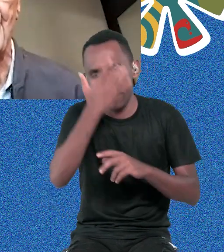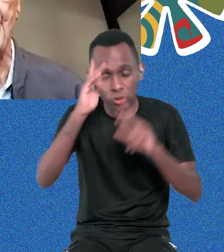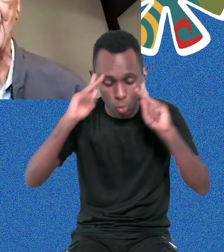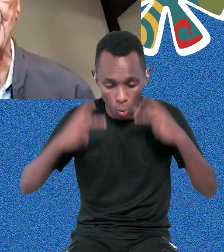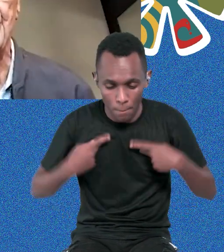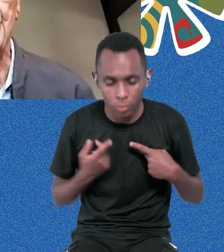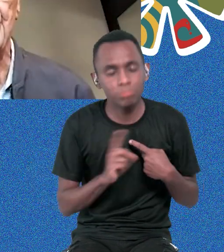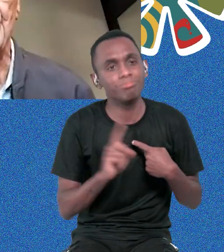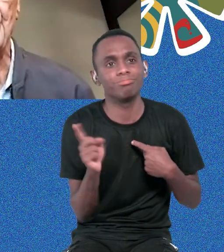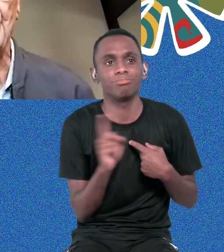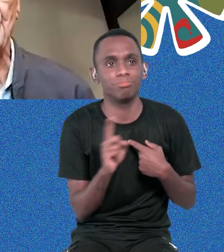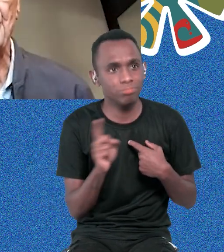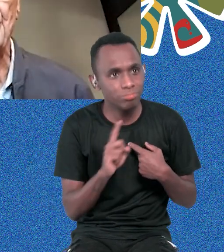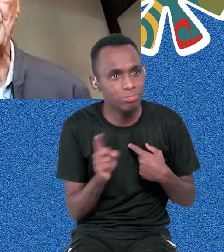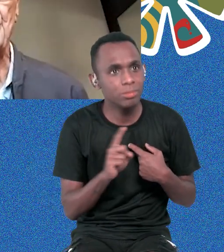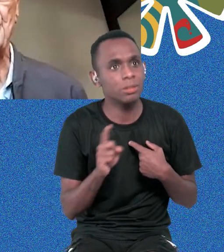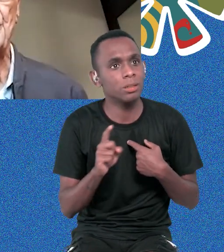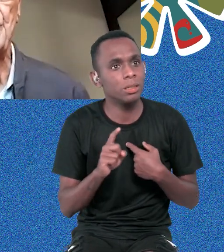humano, enquanto